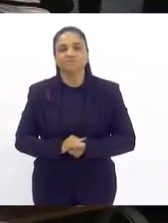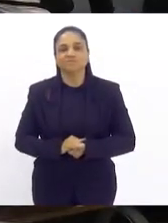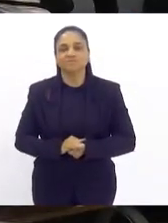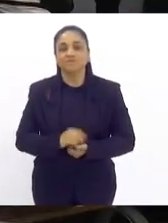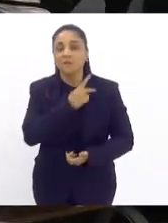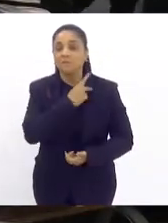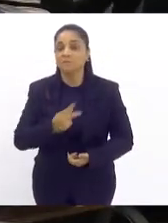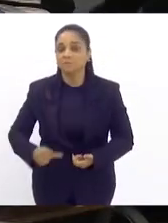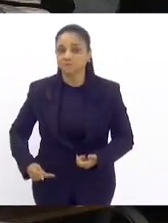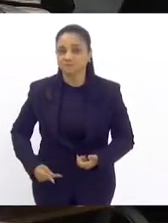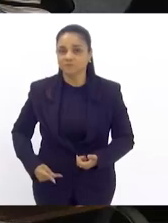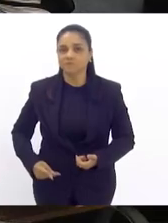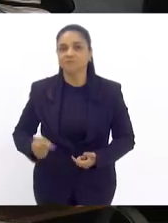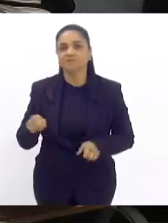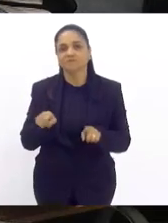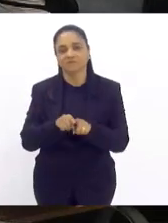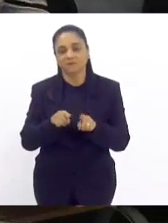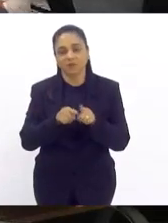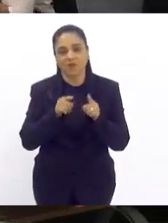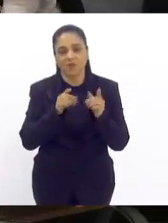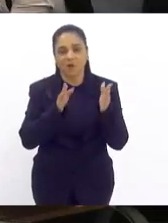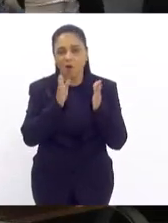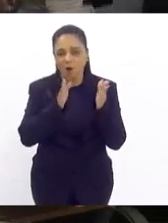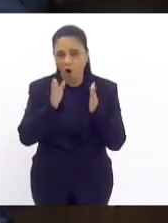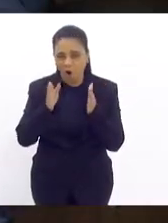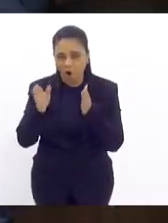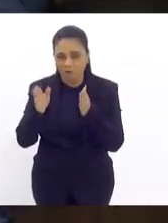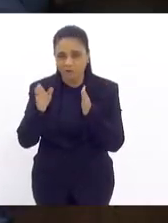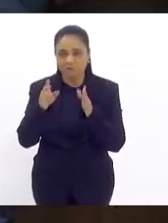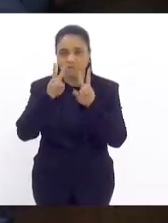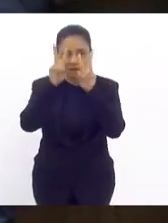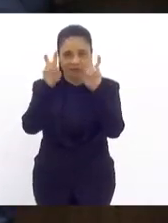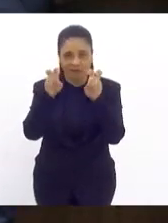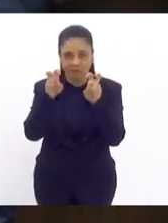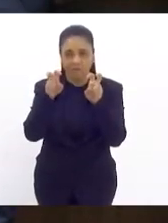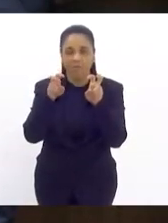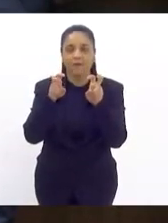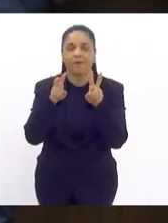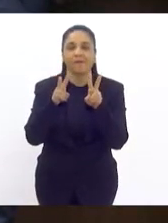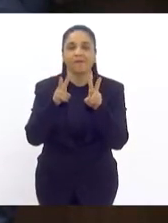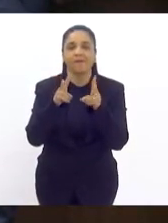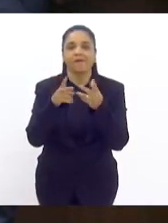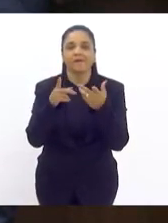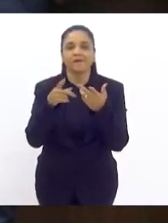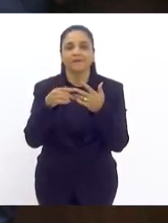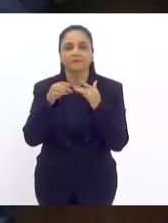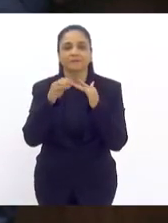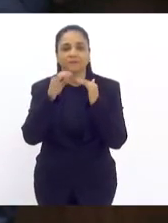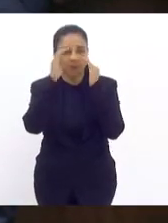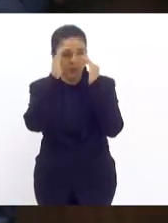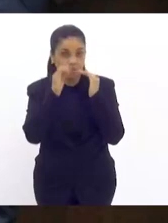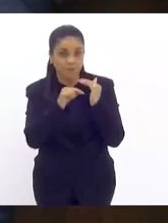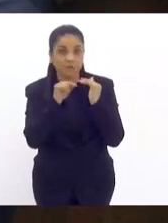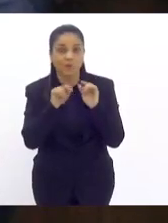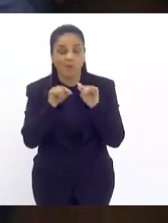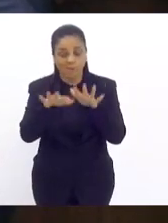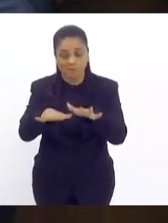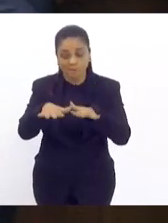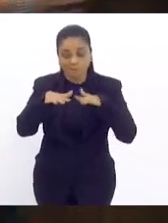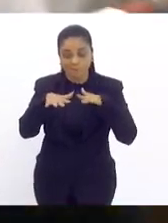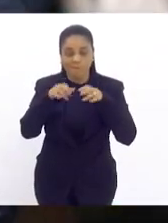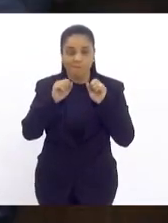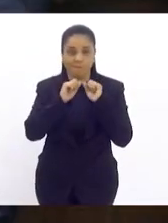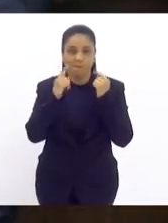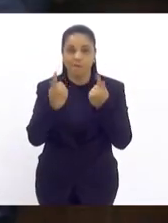senhor presidente quero fazer também a questão de ordem sobre esse tema que eu acho que ele é um tema relevante que diz respeito ao funcionamento do Parlamento